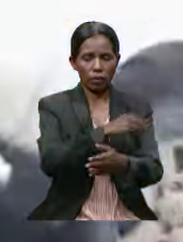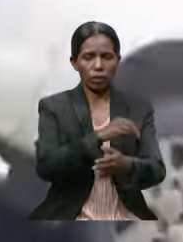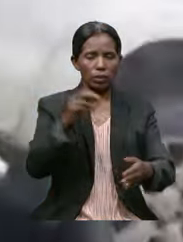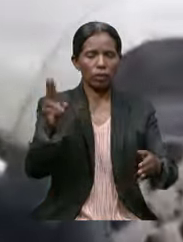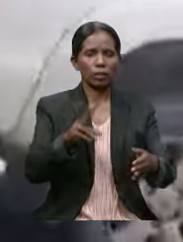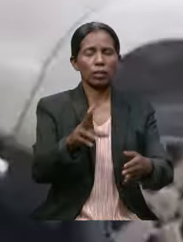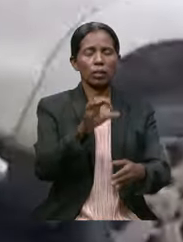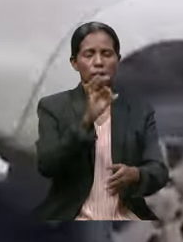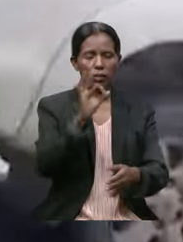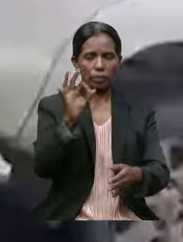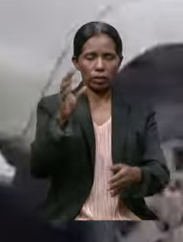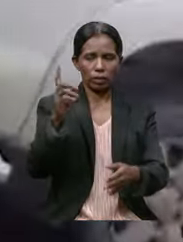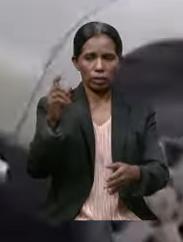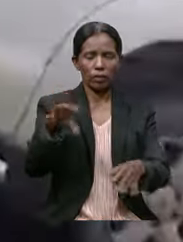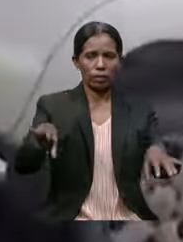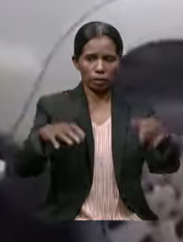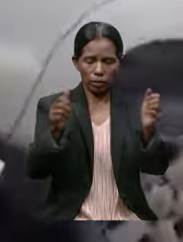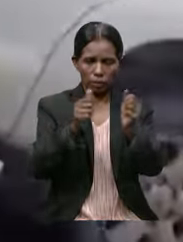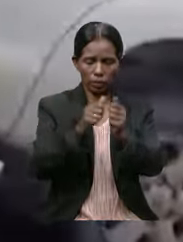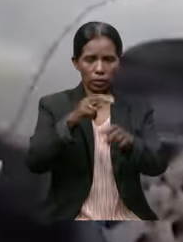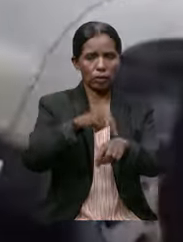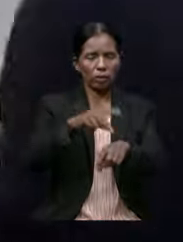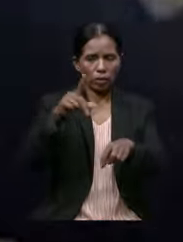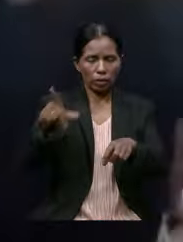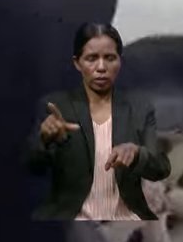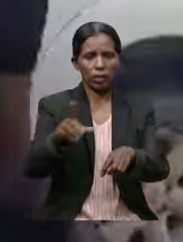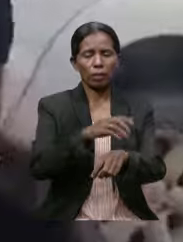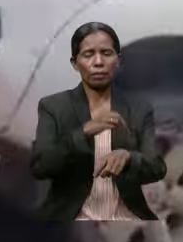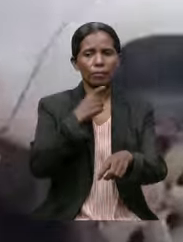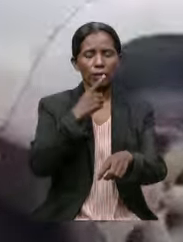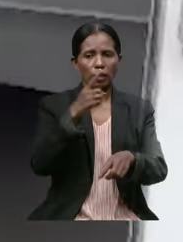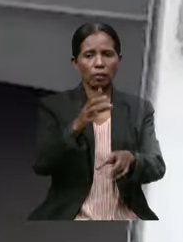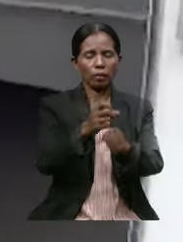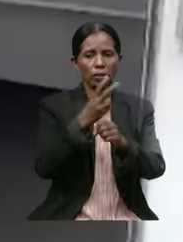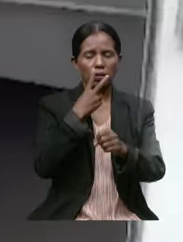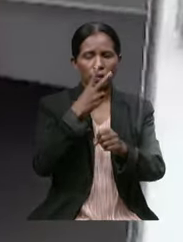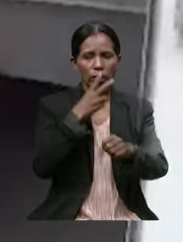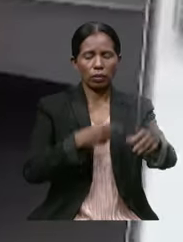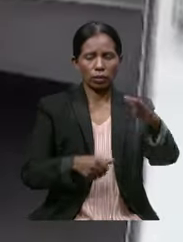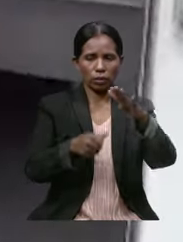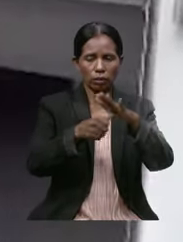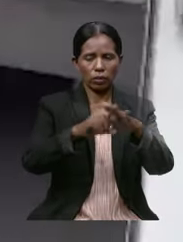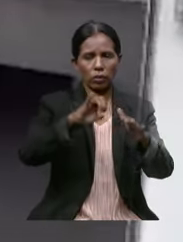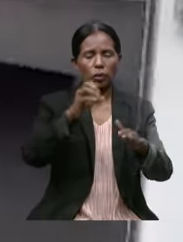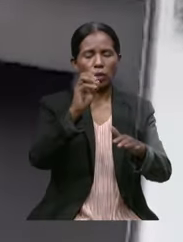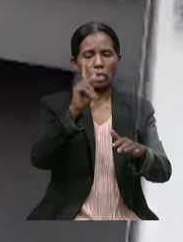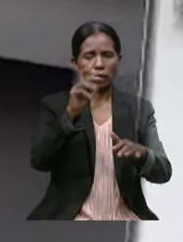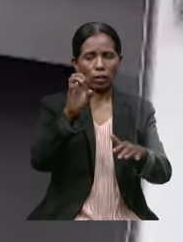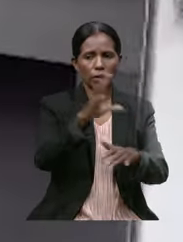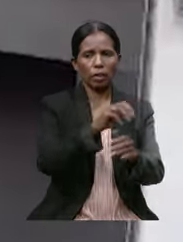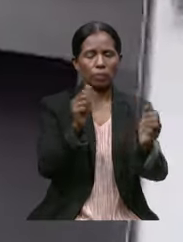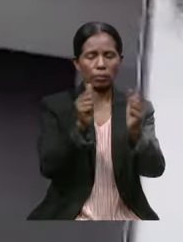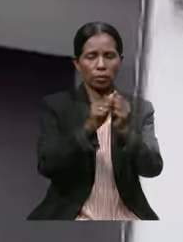Valentil Força de Defesa Timor-Leste no Serviço Nacional Inteligência, identifica cigarro ilegal Joker Caixa Atustolo Ruanulo e a